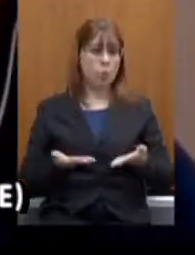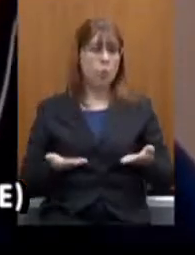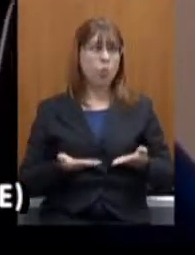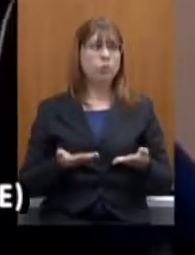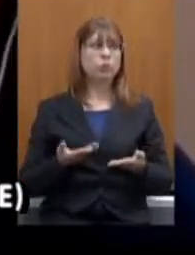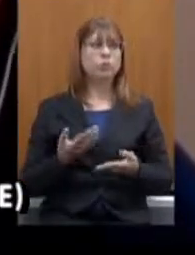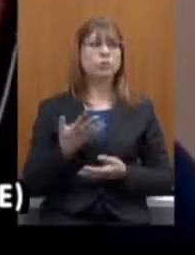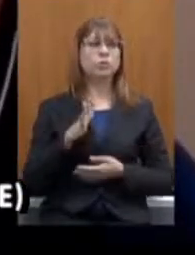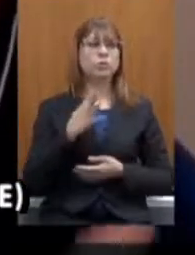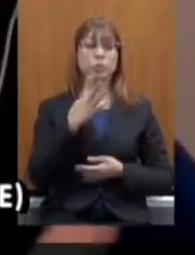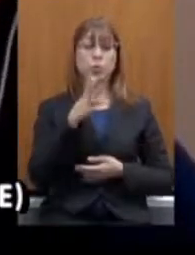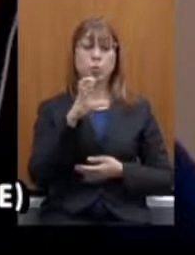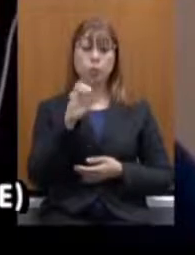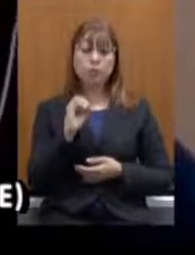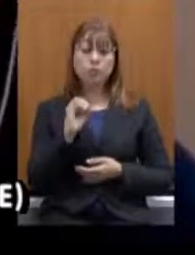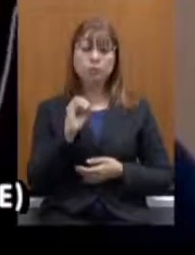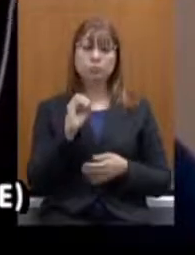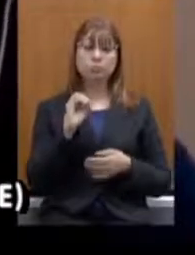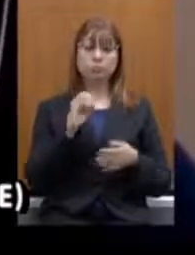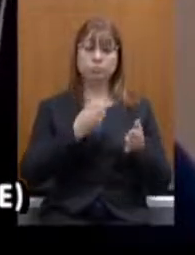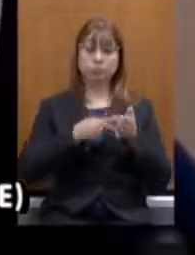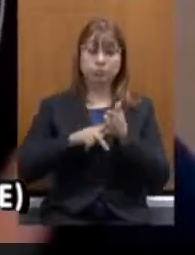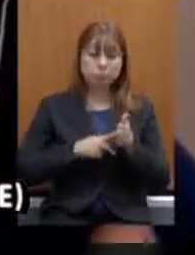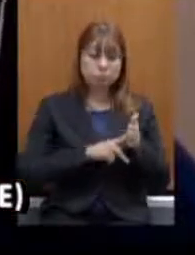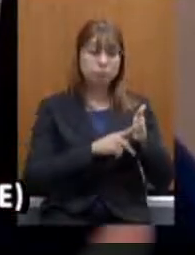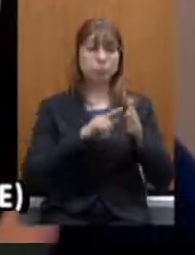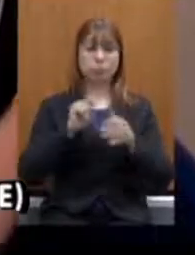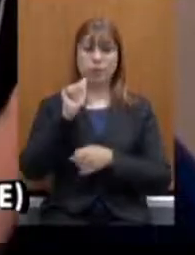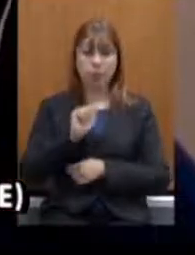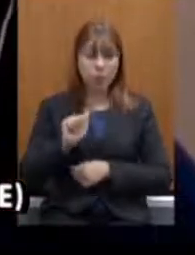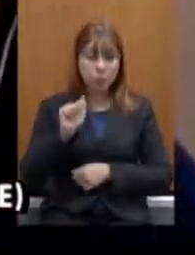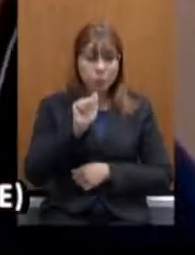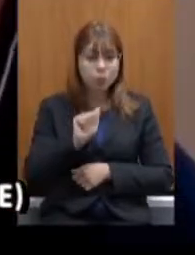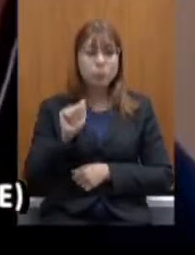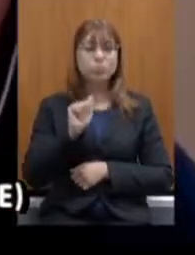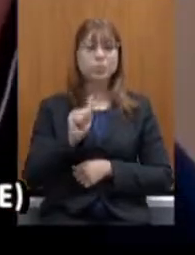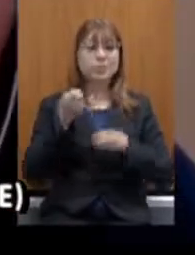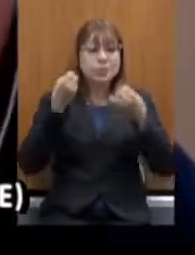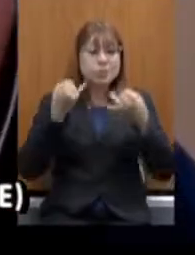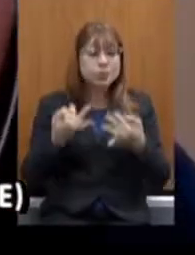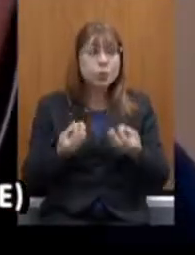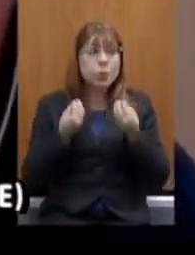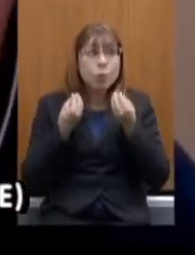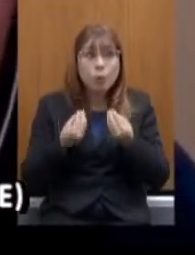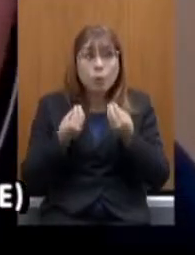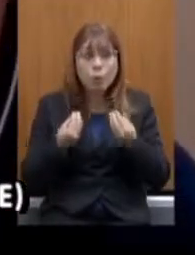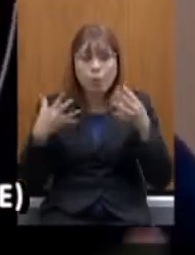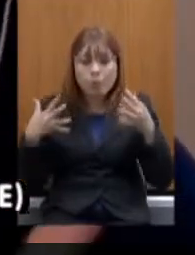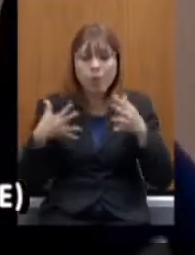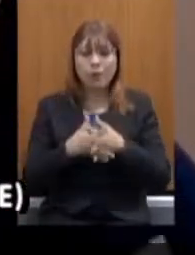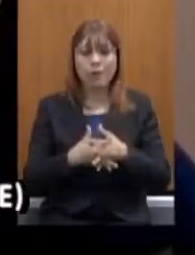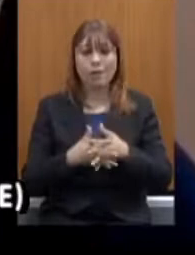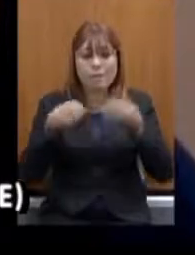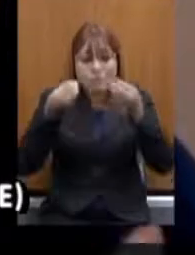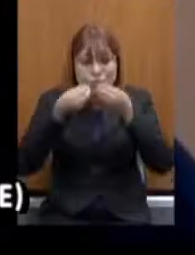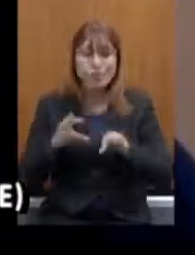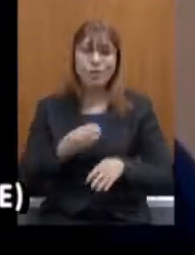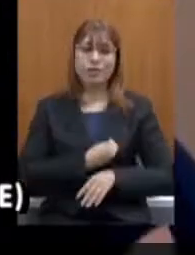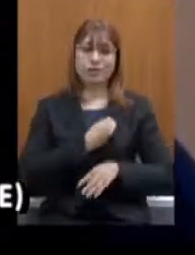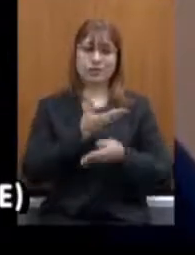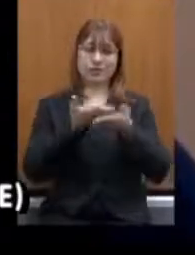40 associações e sindicatos dizendo quanto vai afetar a vida dos servidores ainda